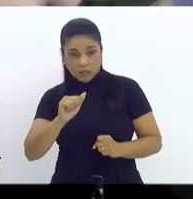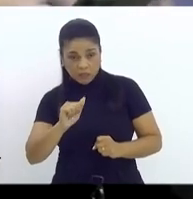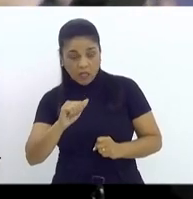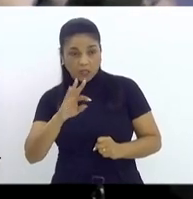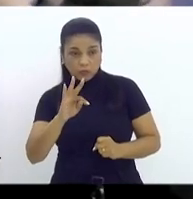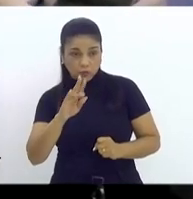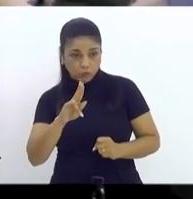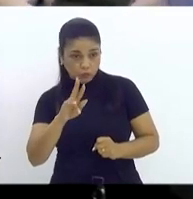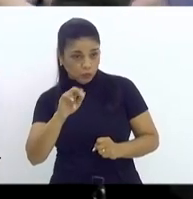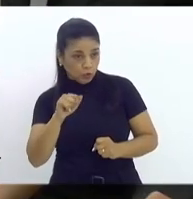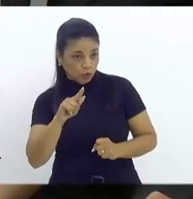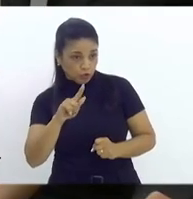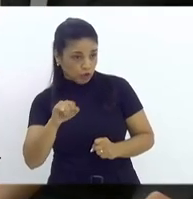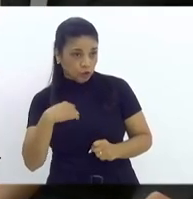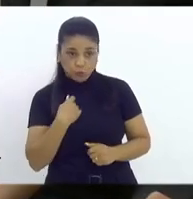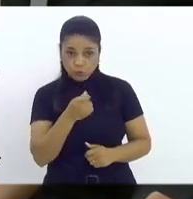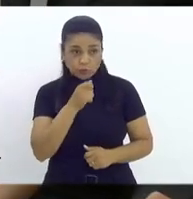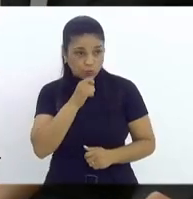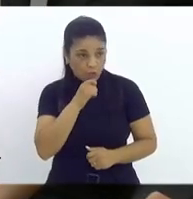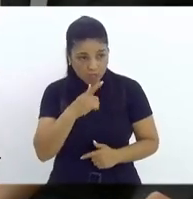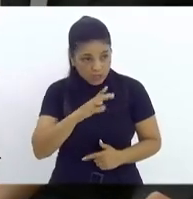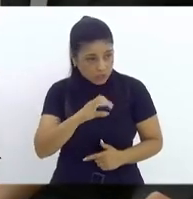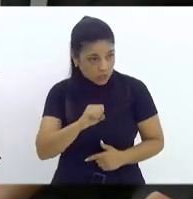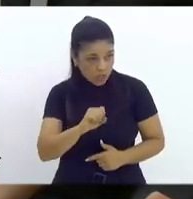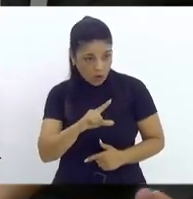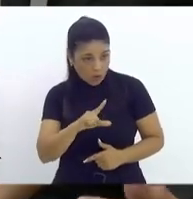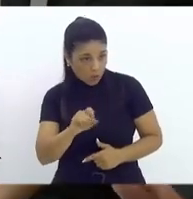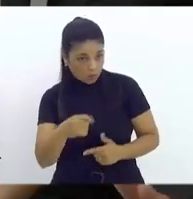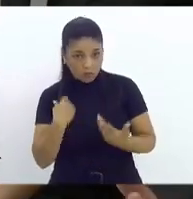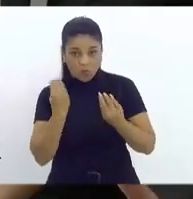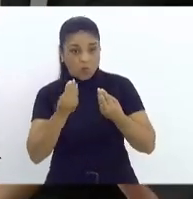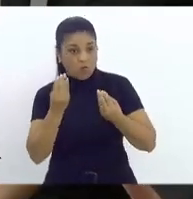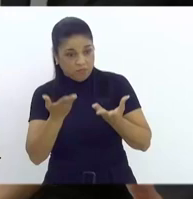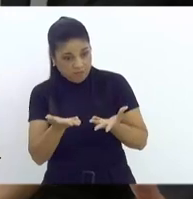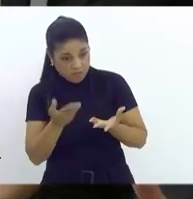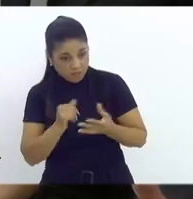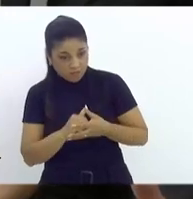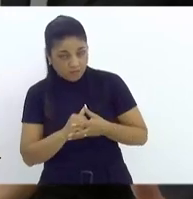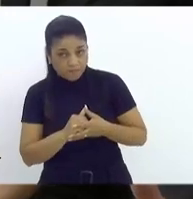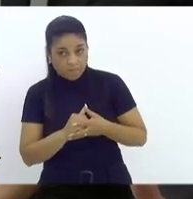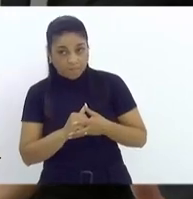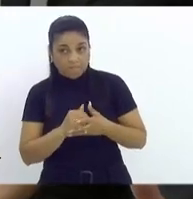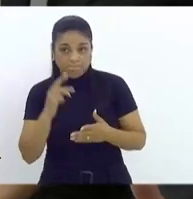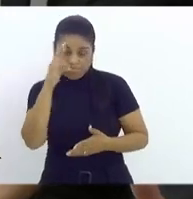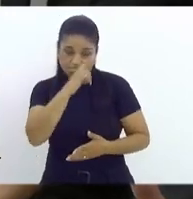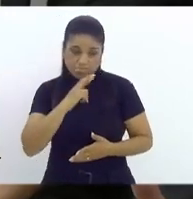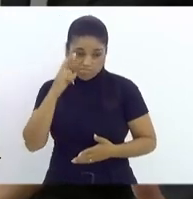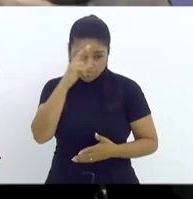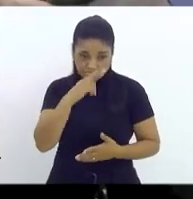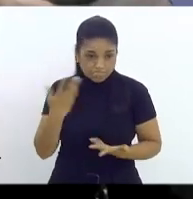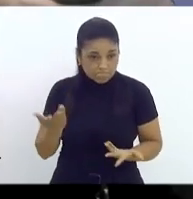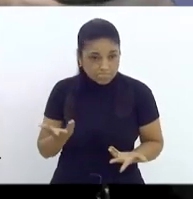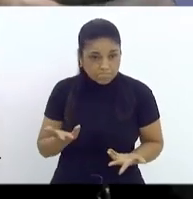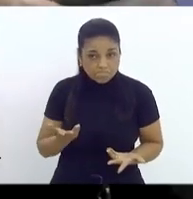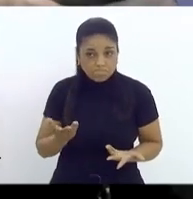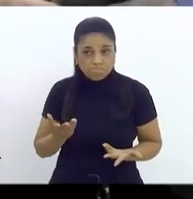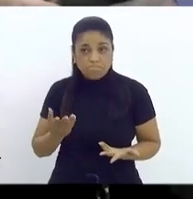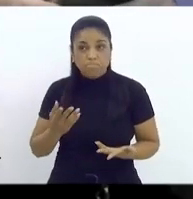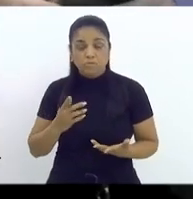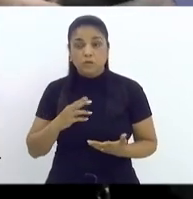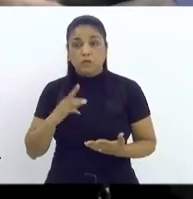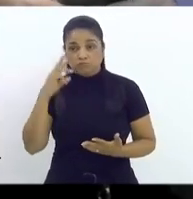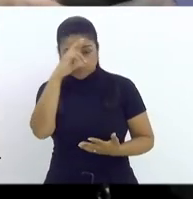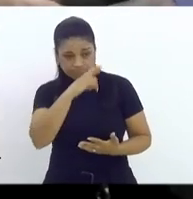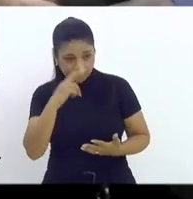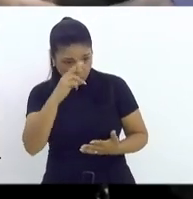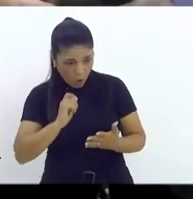quando fazemos a inspeção, mas não um selo Inmetro, porque nós não somos um organismo de inspeção acreditado. Esse selo de inspeção é cobrado...